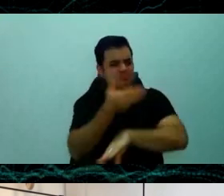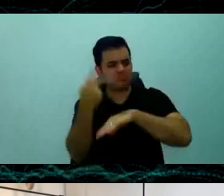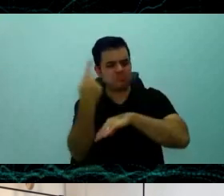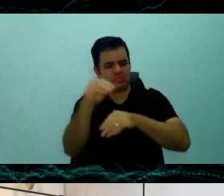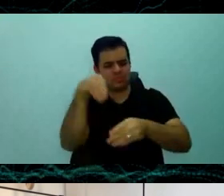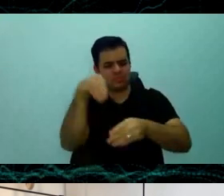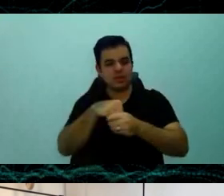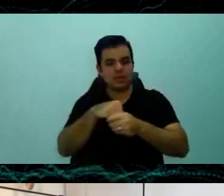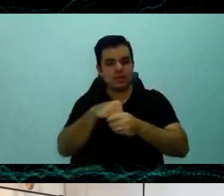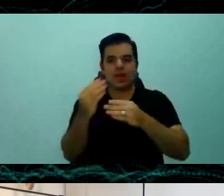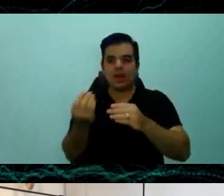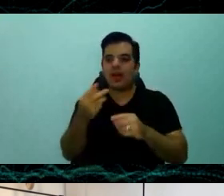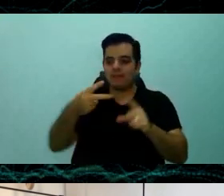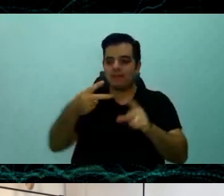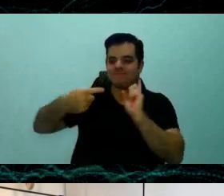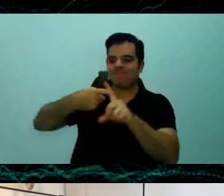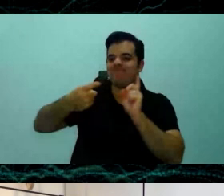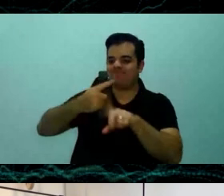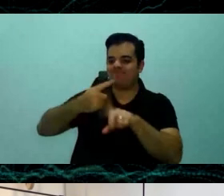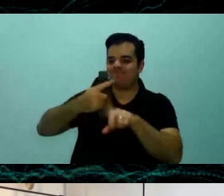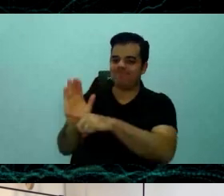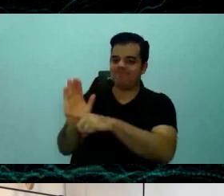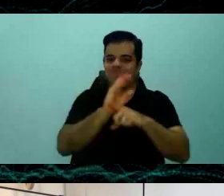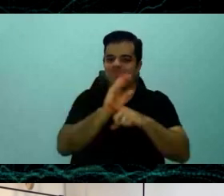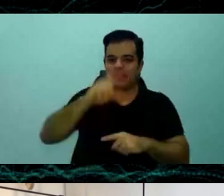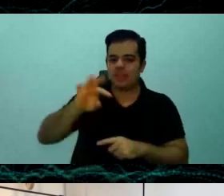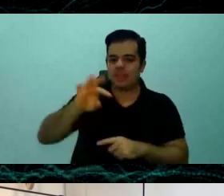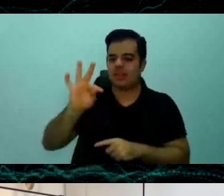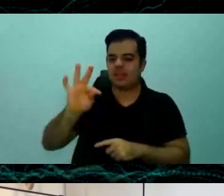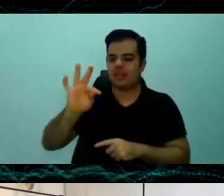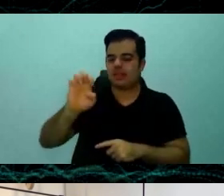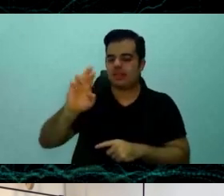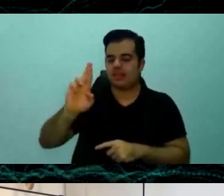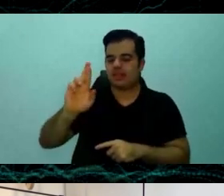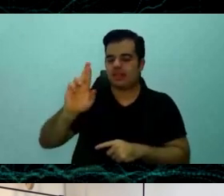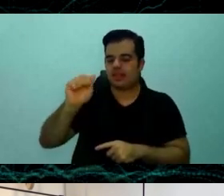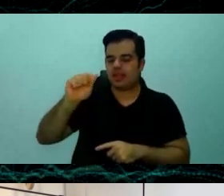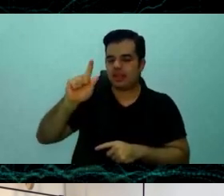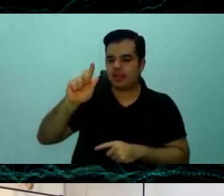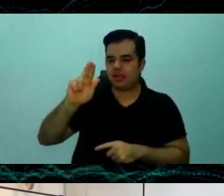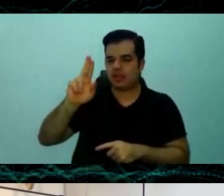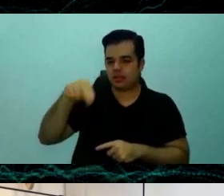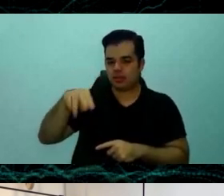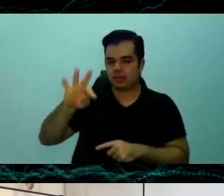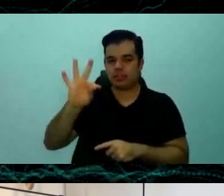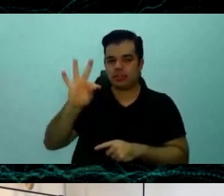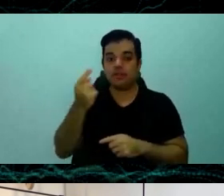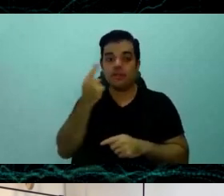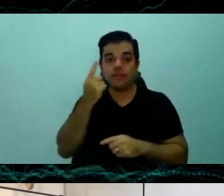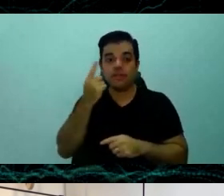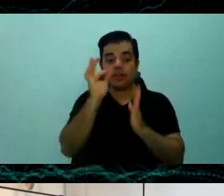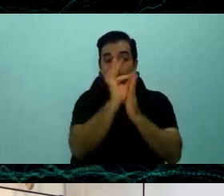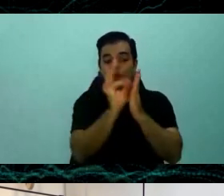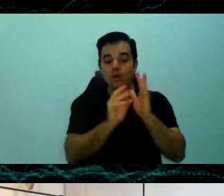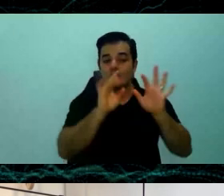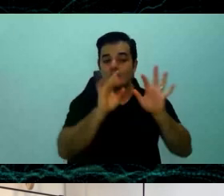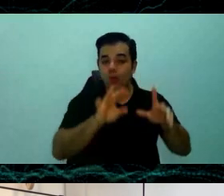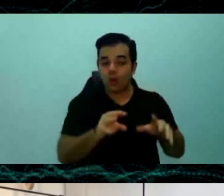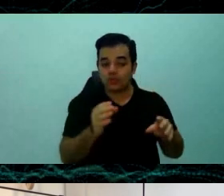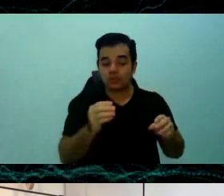o TerraGrant vem, tá? Deixa eu mostrar para vocês o mesmo código como ficaria no